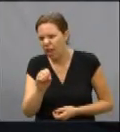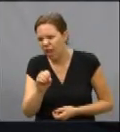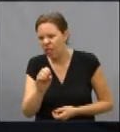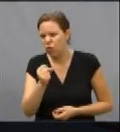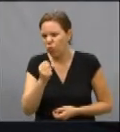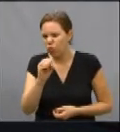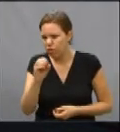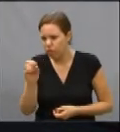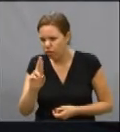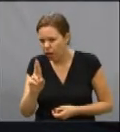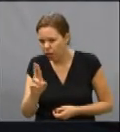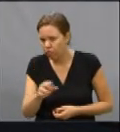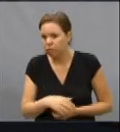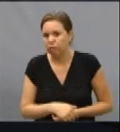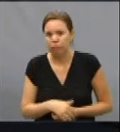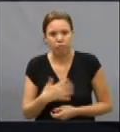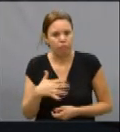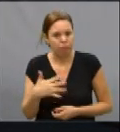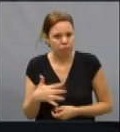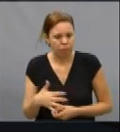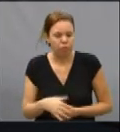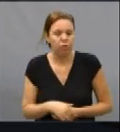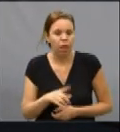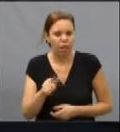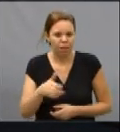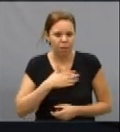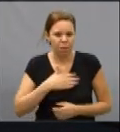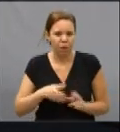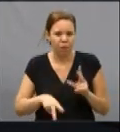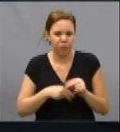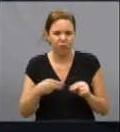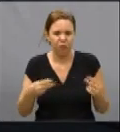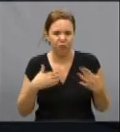reais. Tá vendo? Esse daqui já é meu.